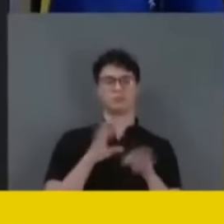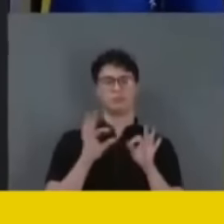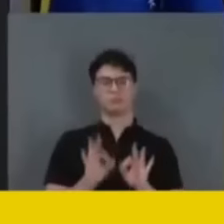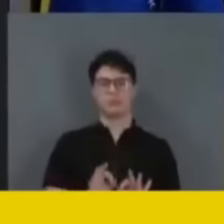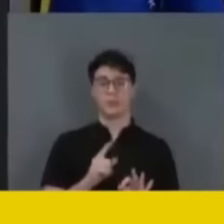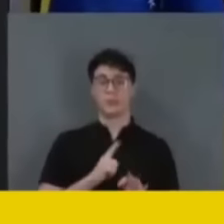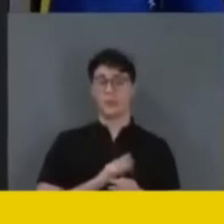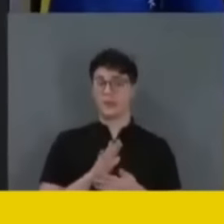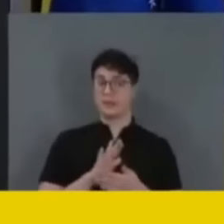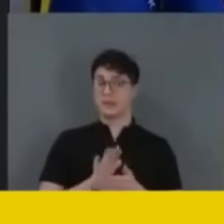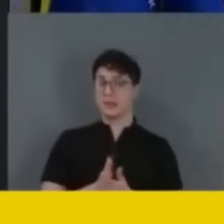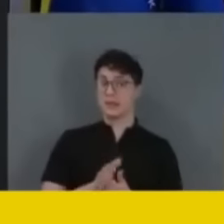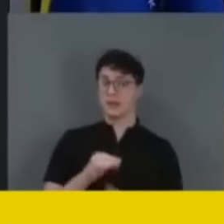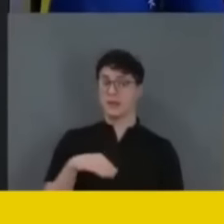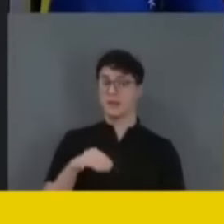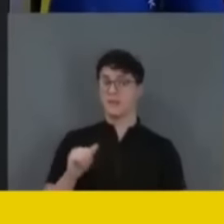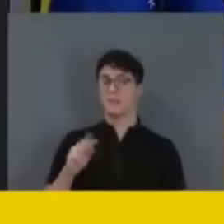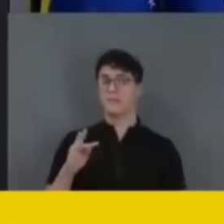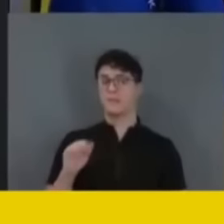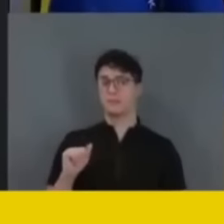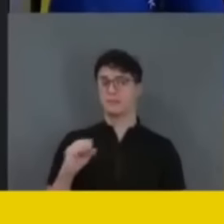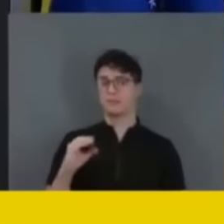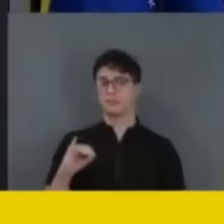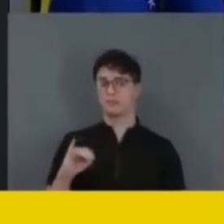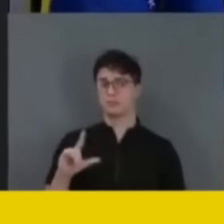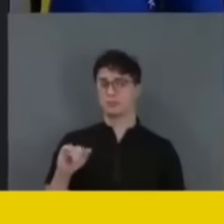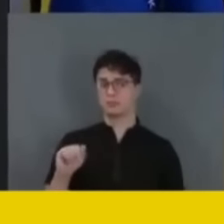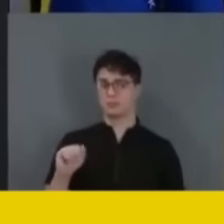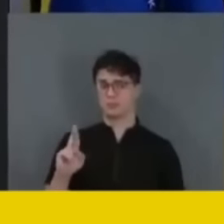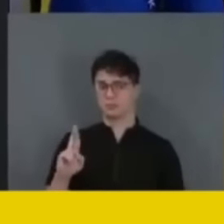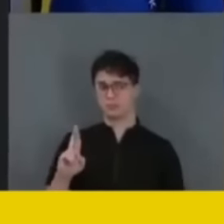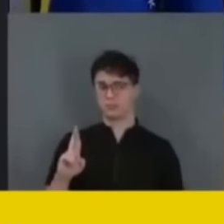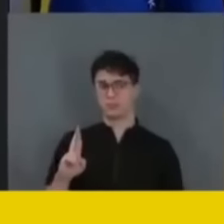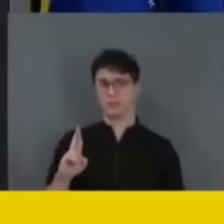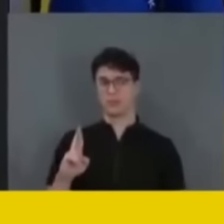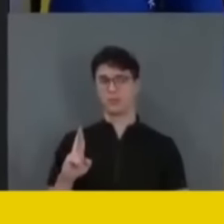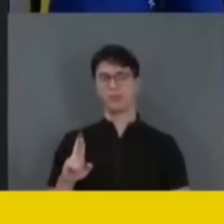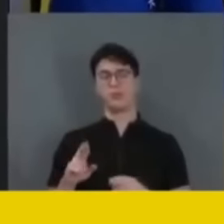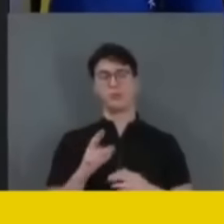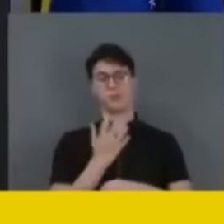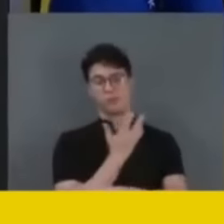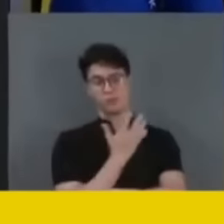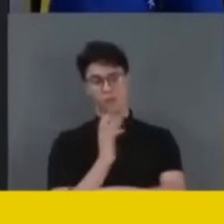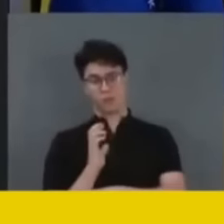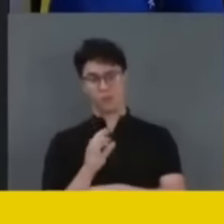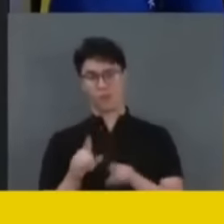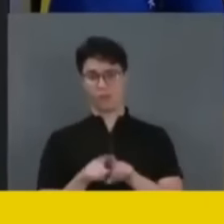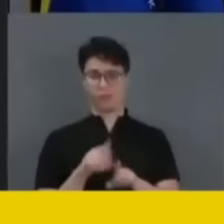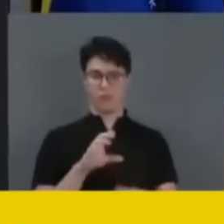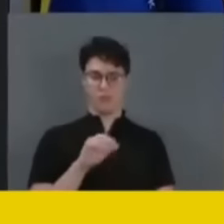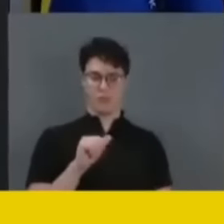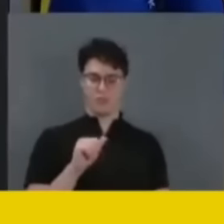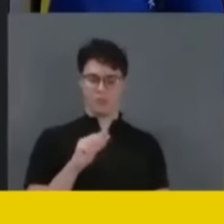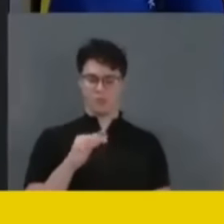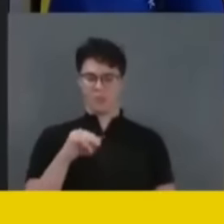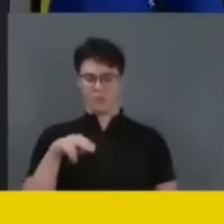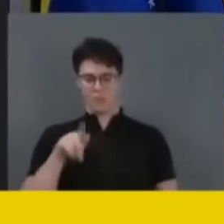destruição das matas ciliares, da Mata Atlântica, do Cerrado e da Caatinga que aconteceu